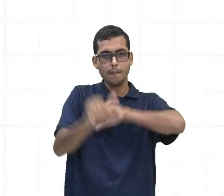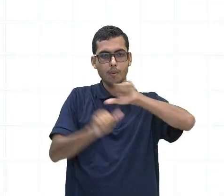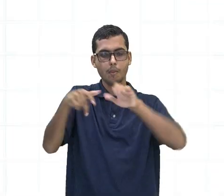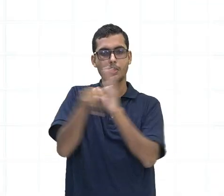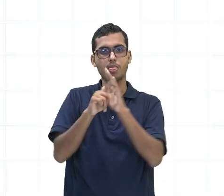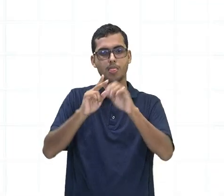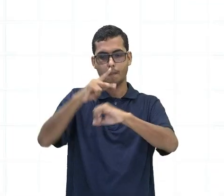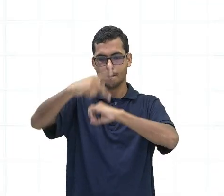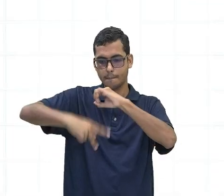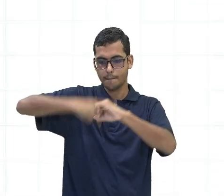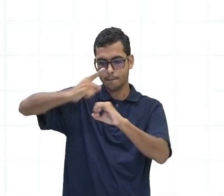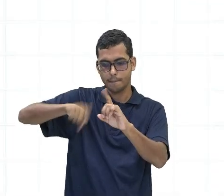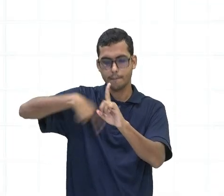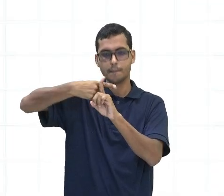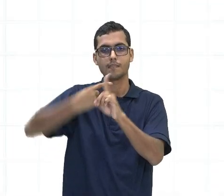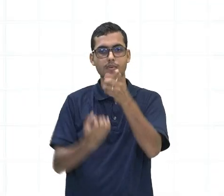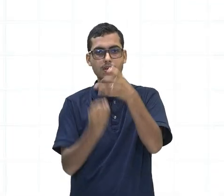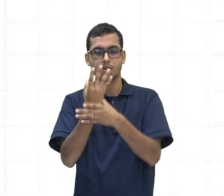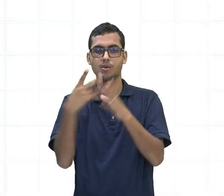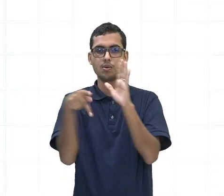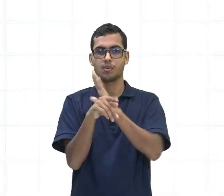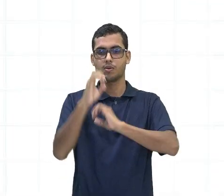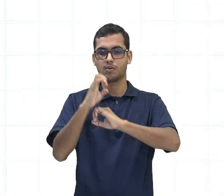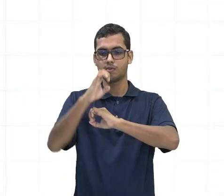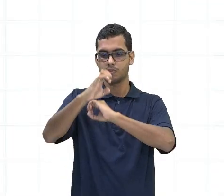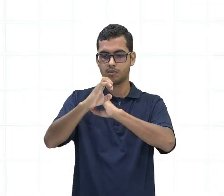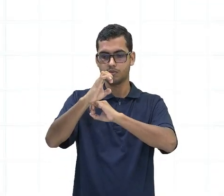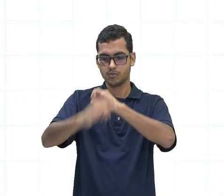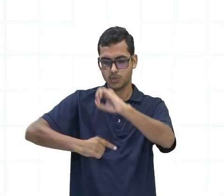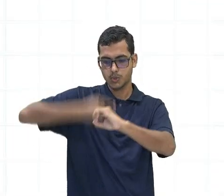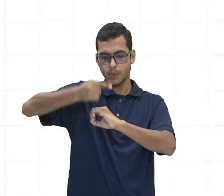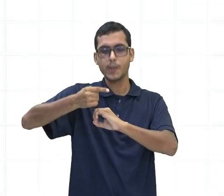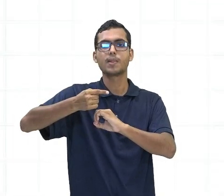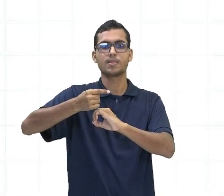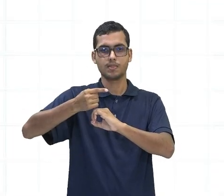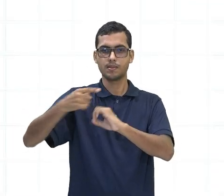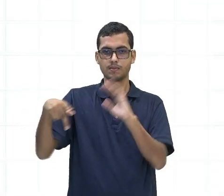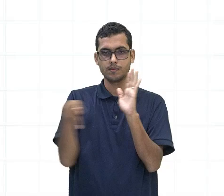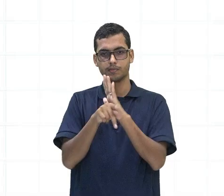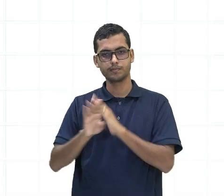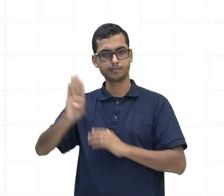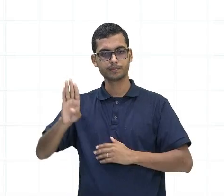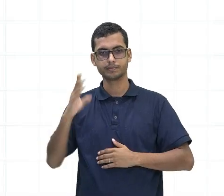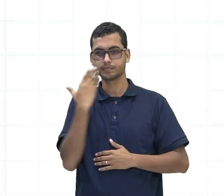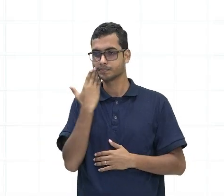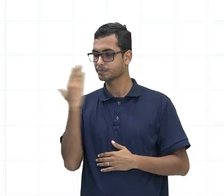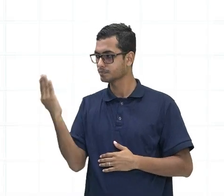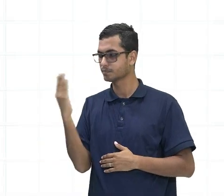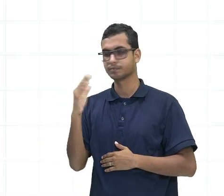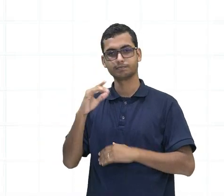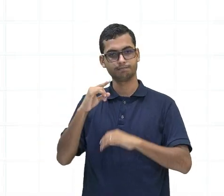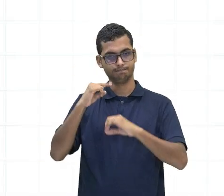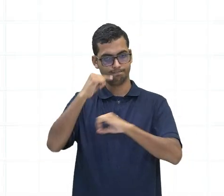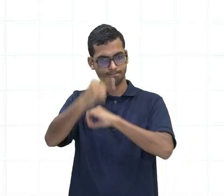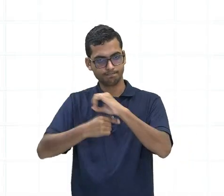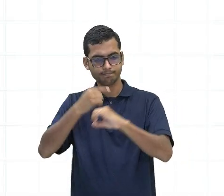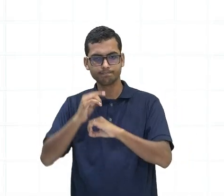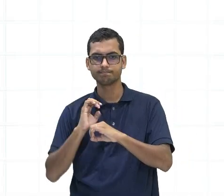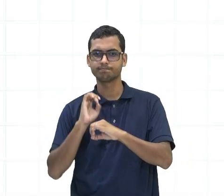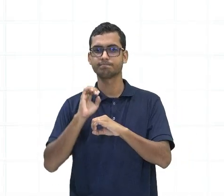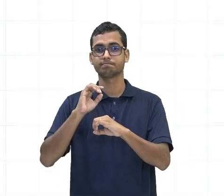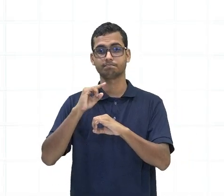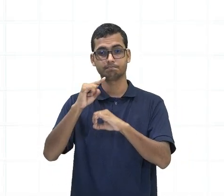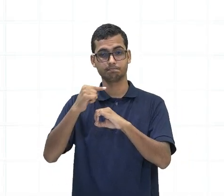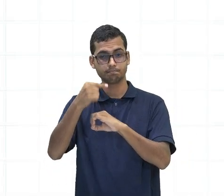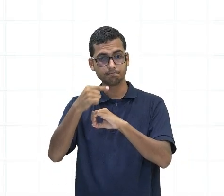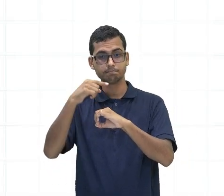próton, emitindo um elétron, que é a partícula beta, e o antineutrino. Essas partículas betas, elas são mais leves,